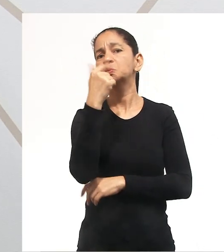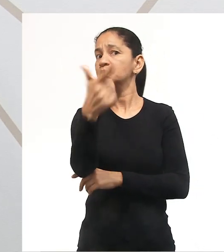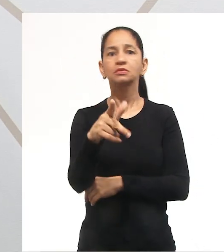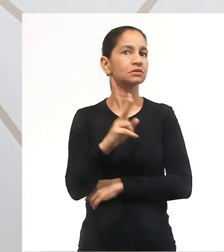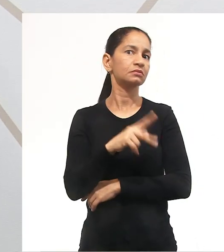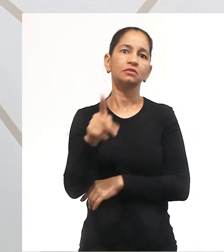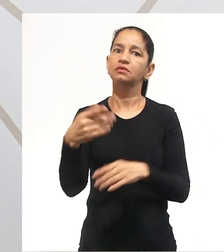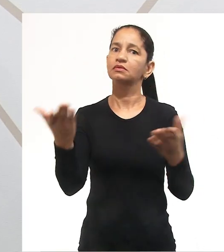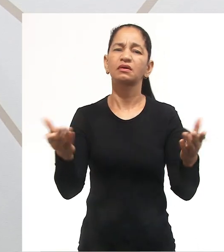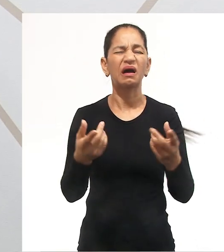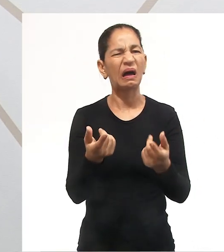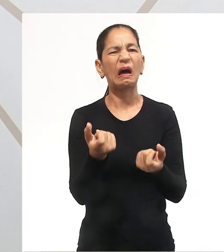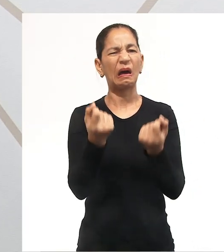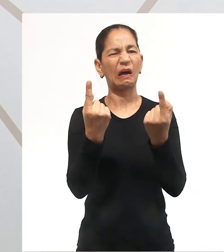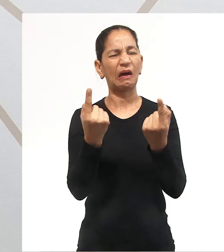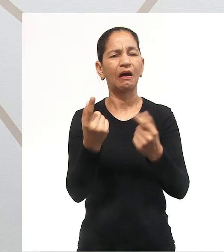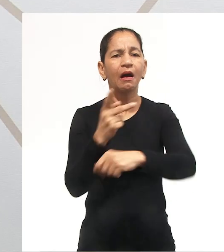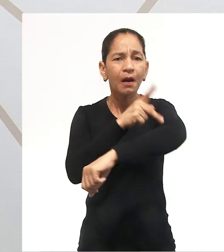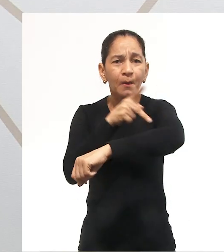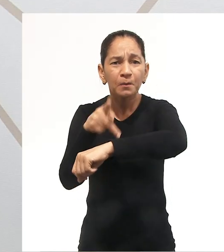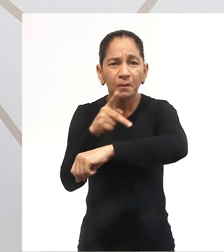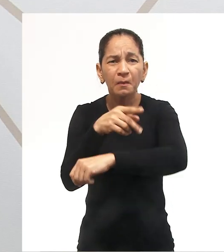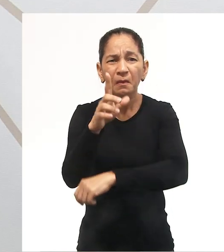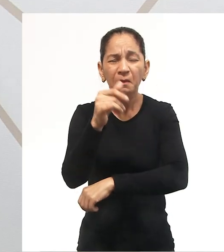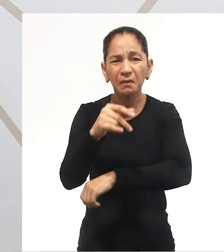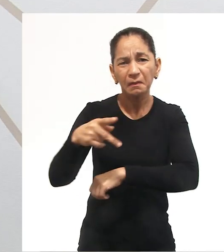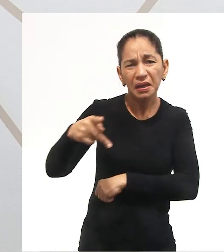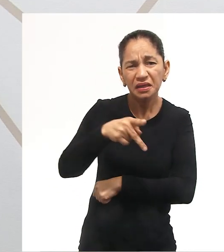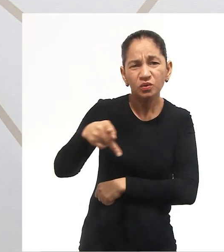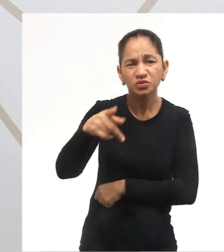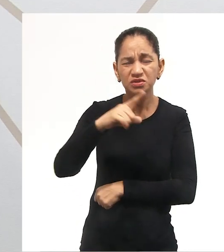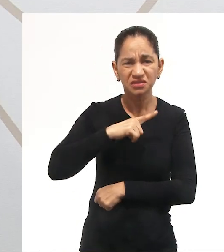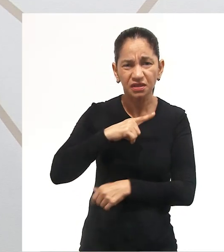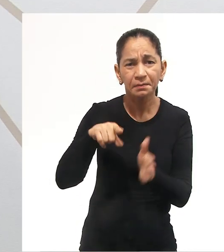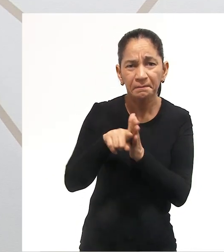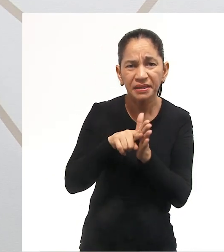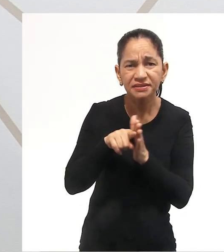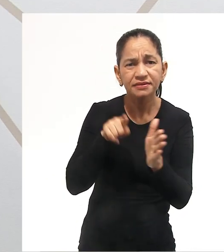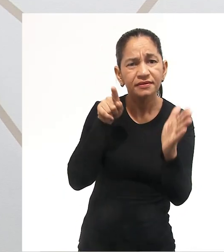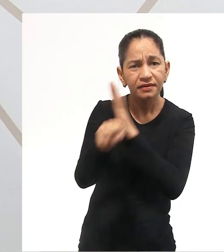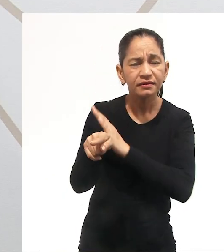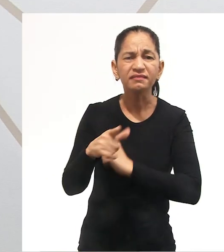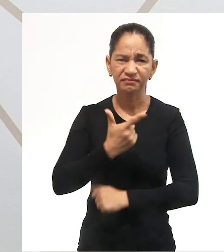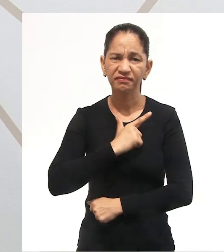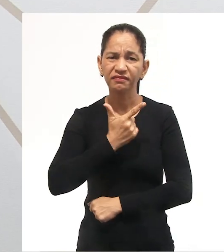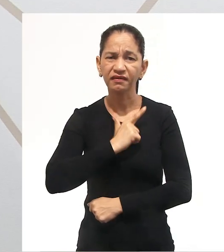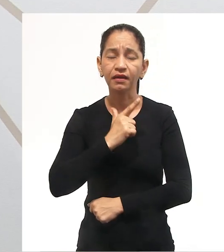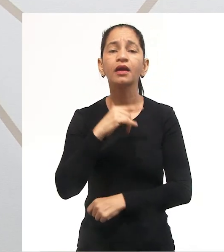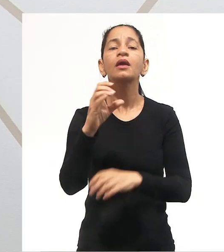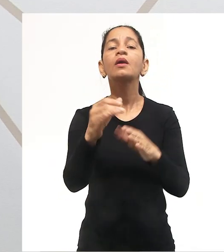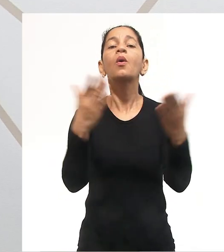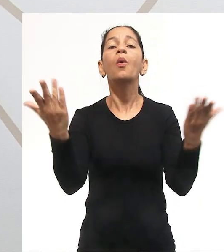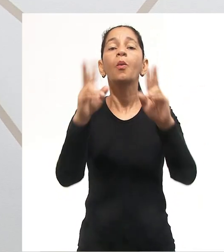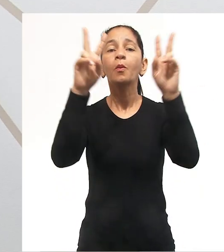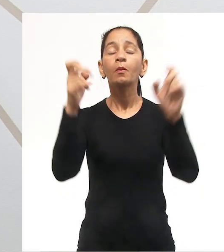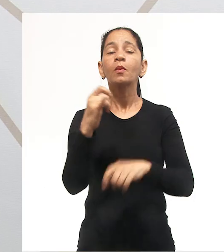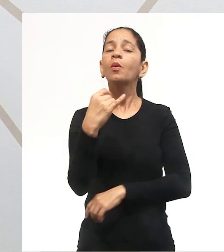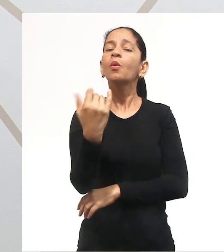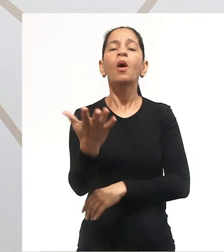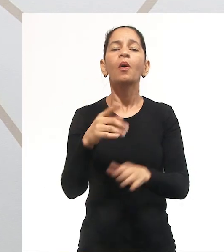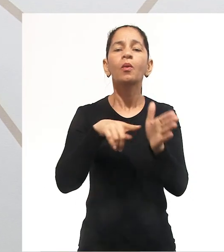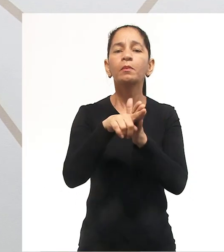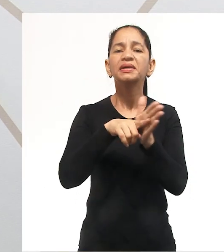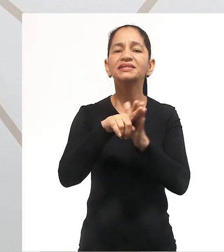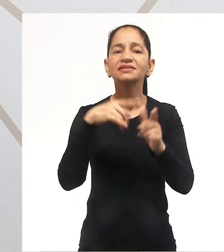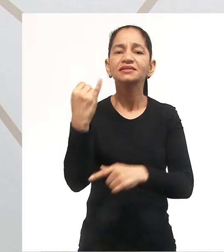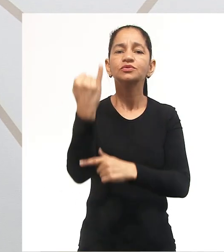pedagogia. O professor não pesquisa? Será? Será? Então, eu gostaria de perguntar para vocês, qual que é a importância da